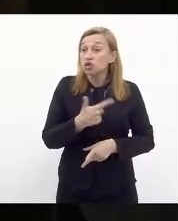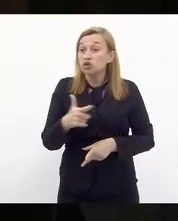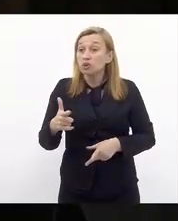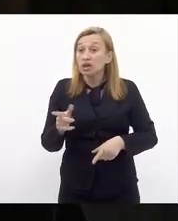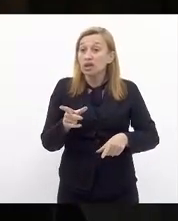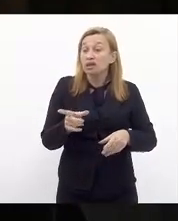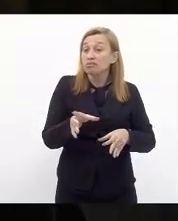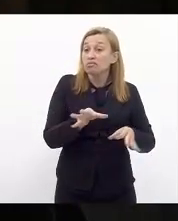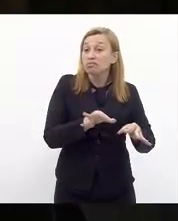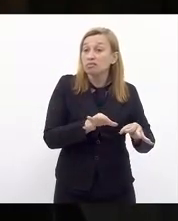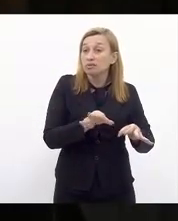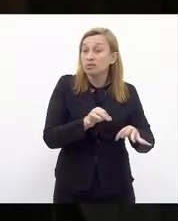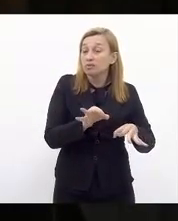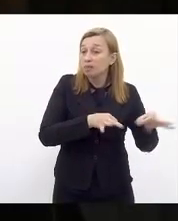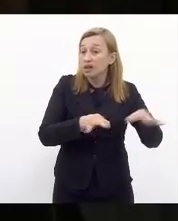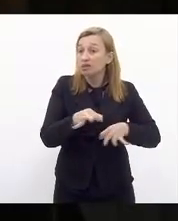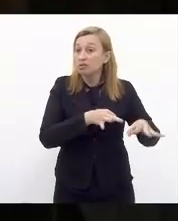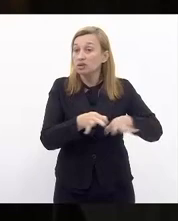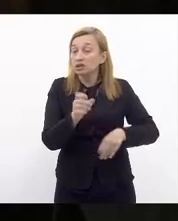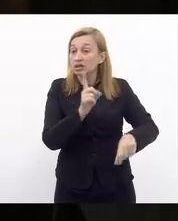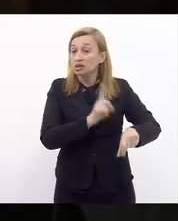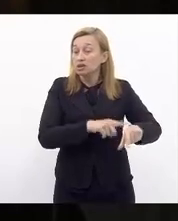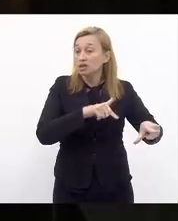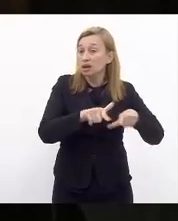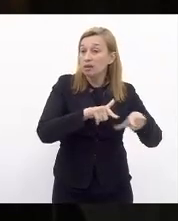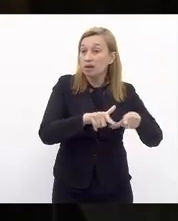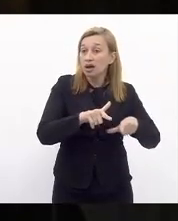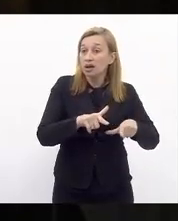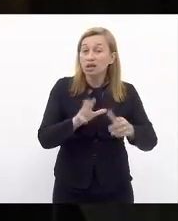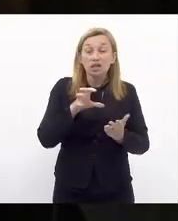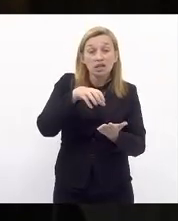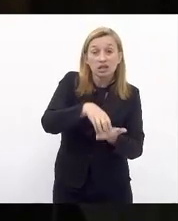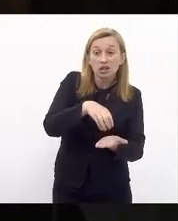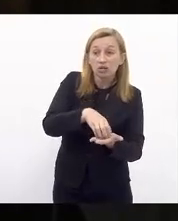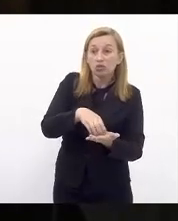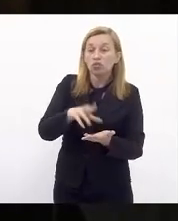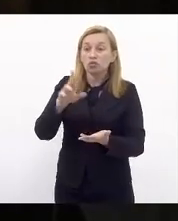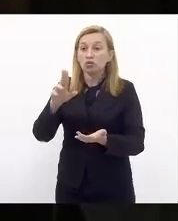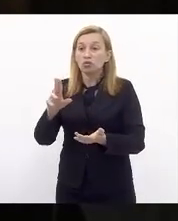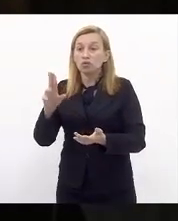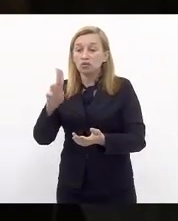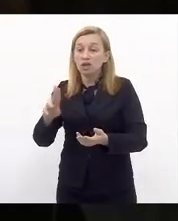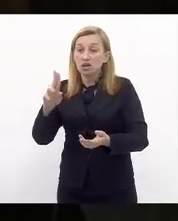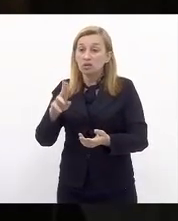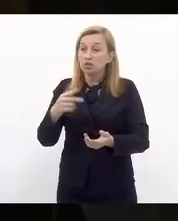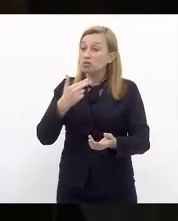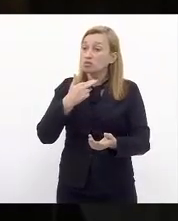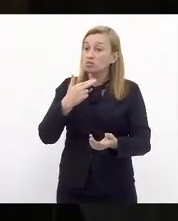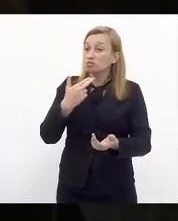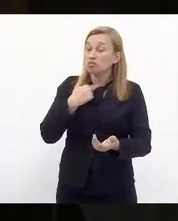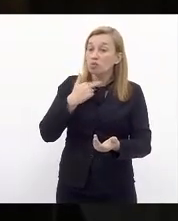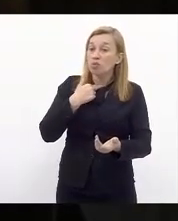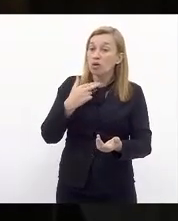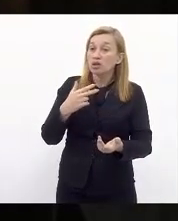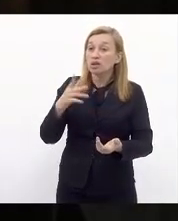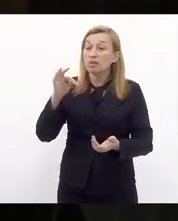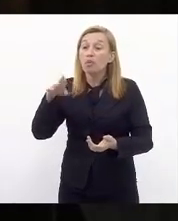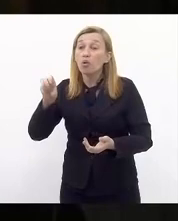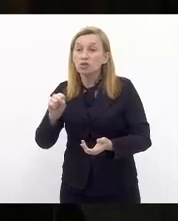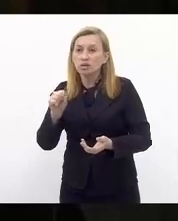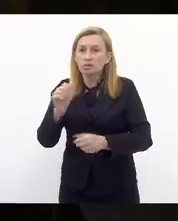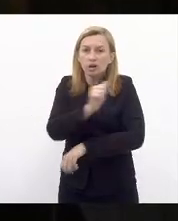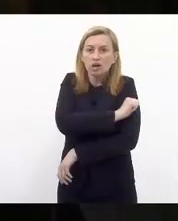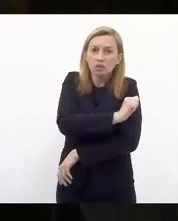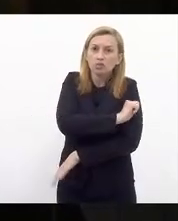carreira com um centro universitário que não pode ter bolsa para estudante então é o Enzo vai receber o último nos próximos anos